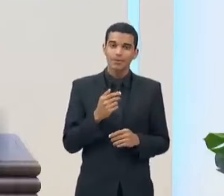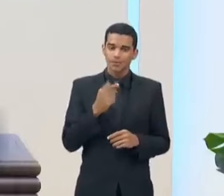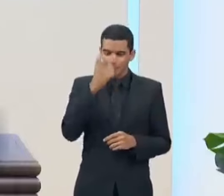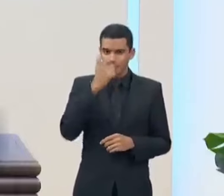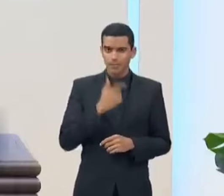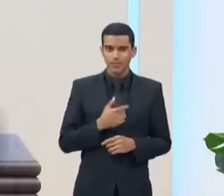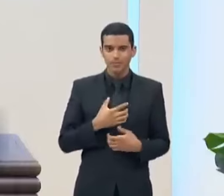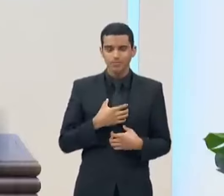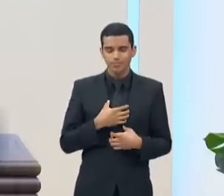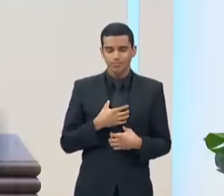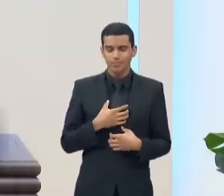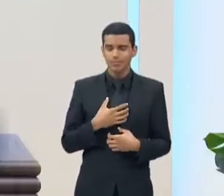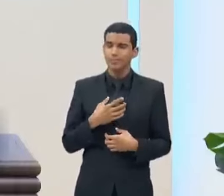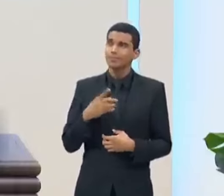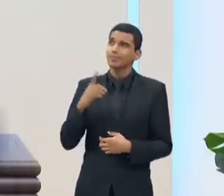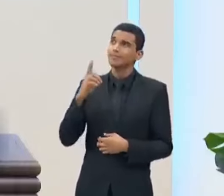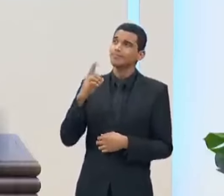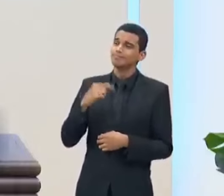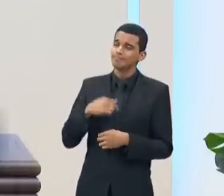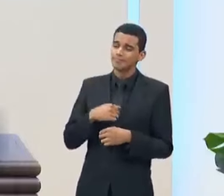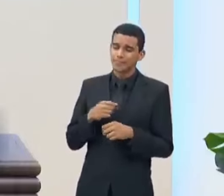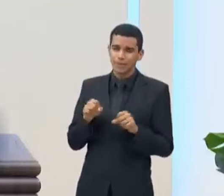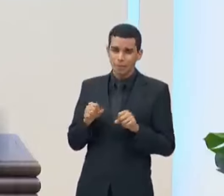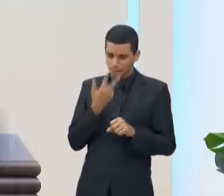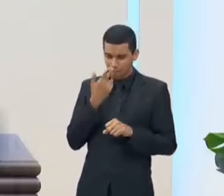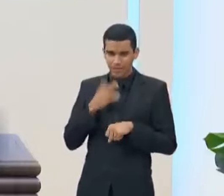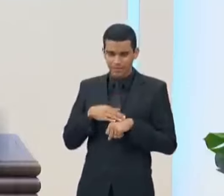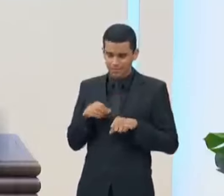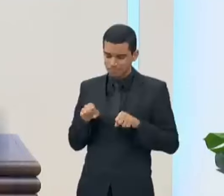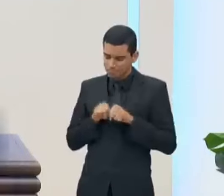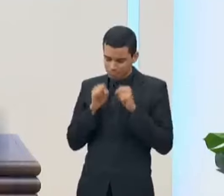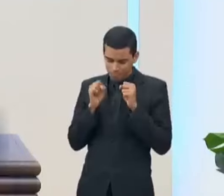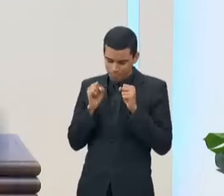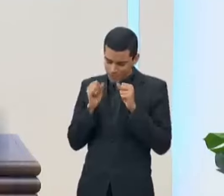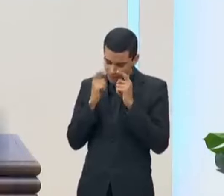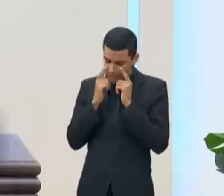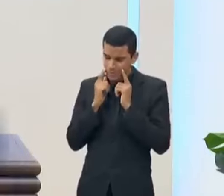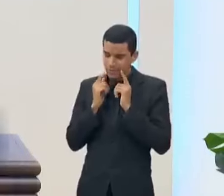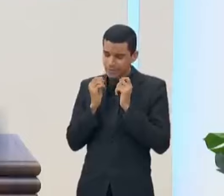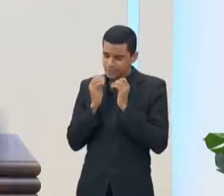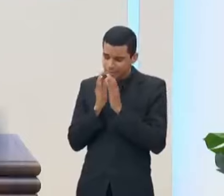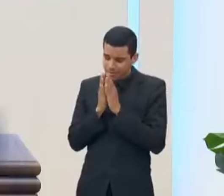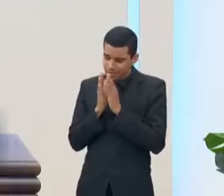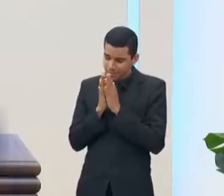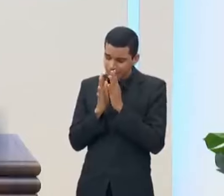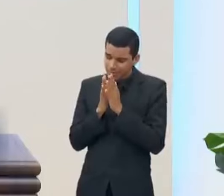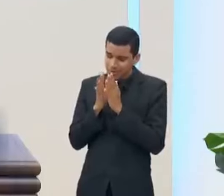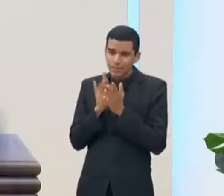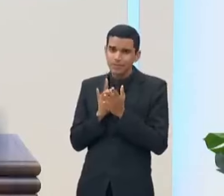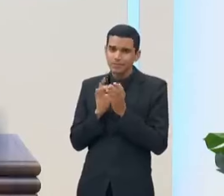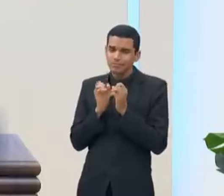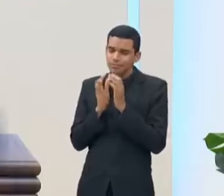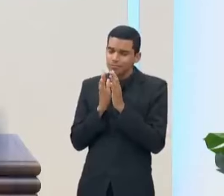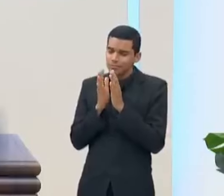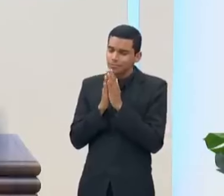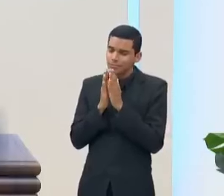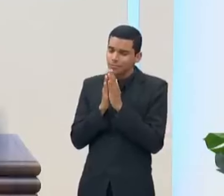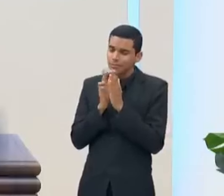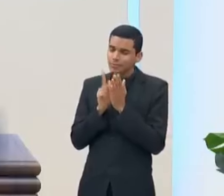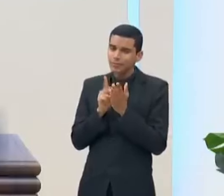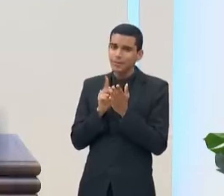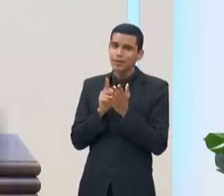de Deus, chama a atenção de Jesus. O salmista diz, o salmista Davi, no